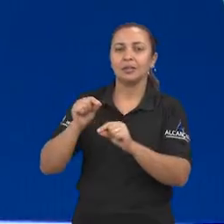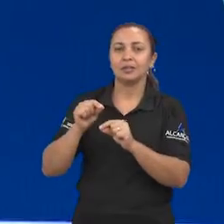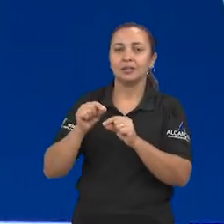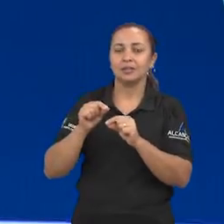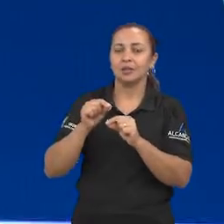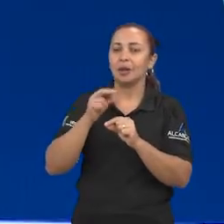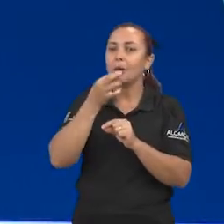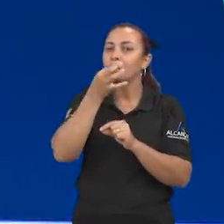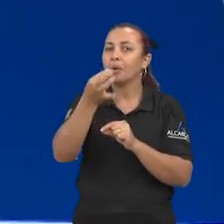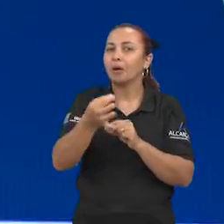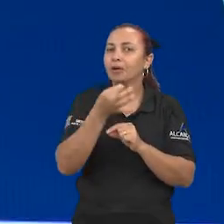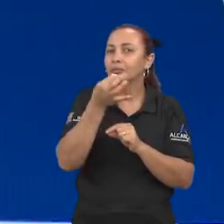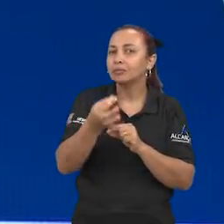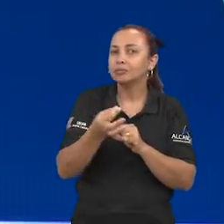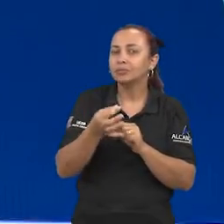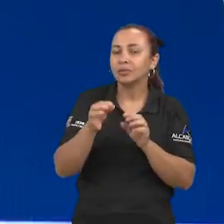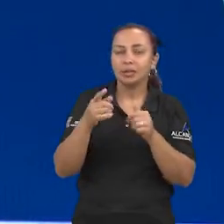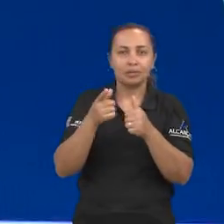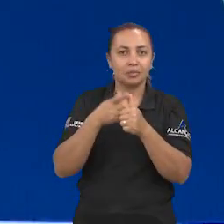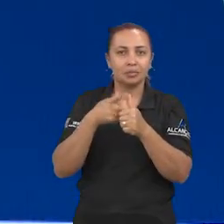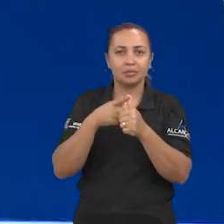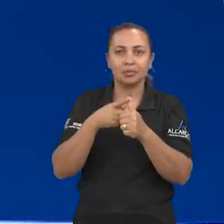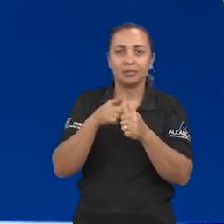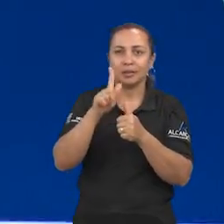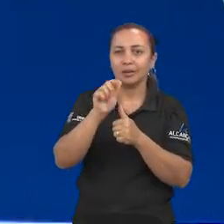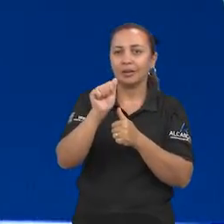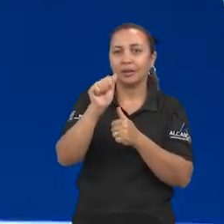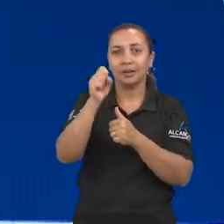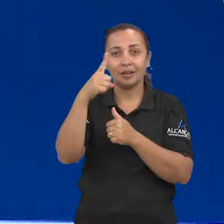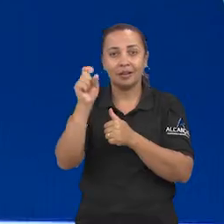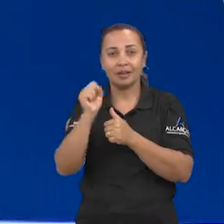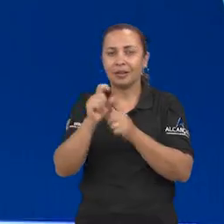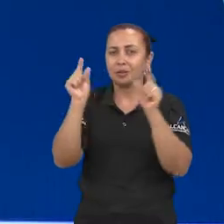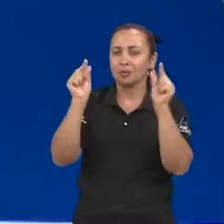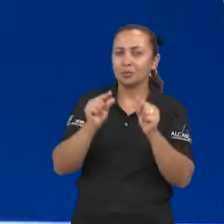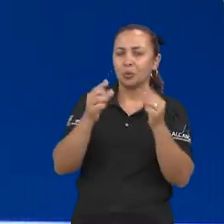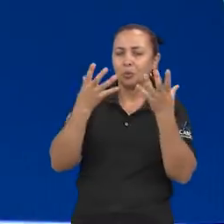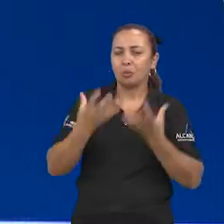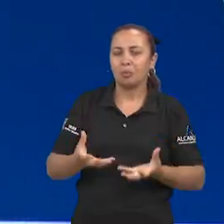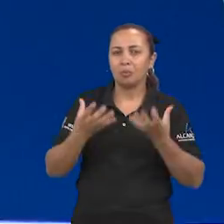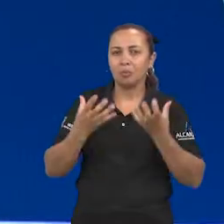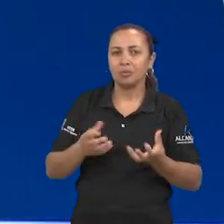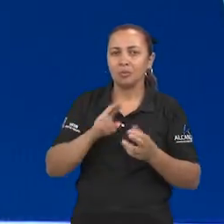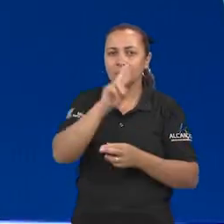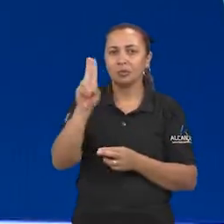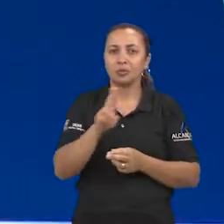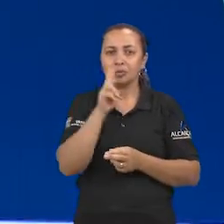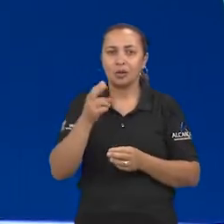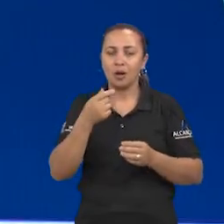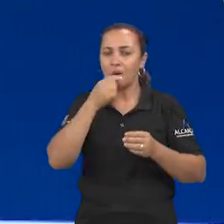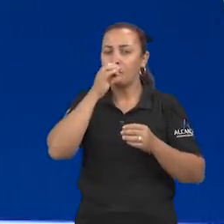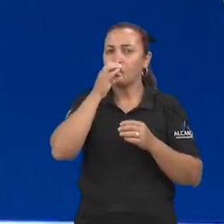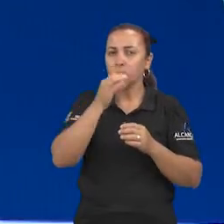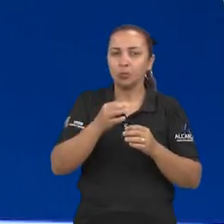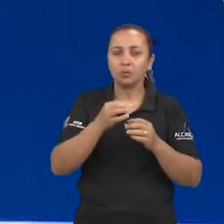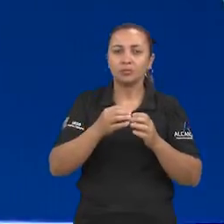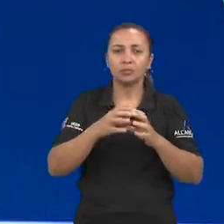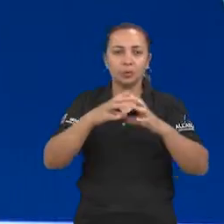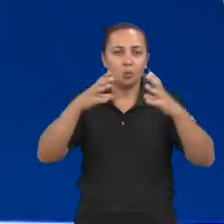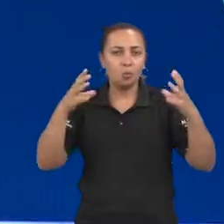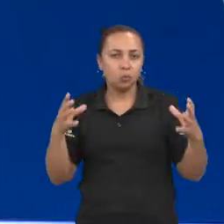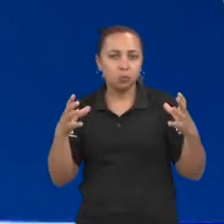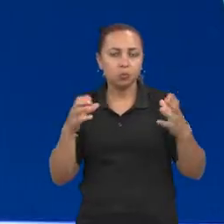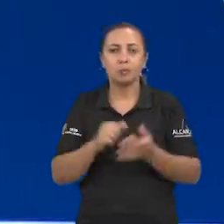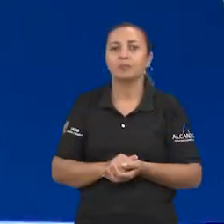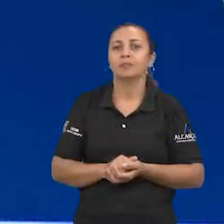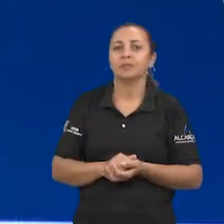as dicas, e essa é a primeira dica, gás menos denso que o ar utilizado em dirigíveis e no mecanismo e no enchimento de balões.